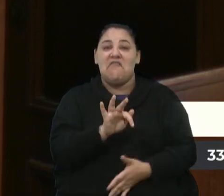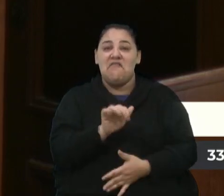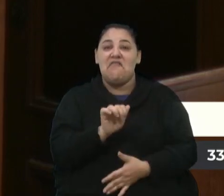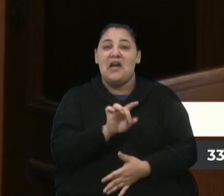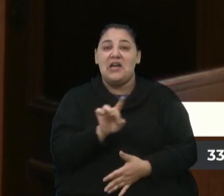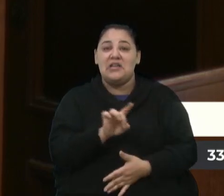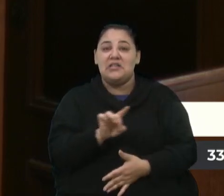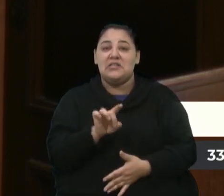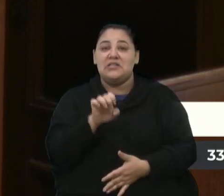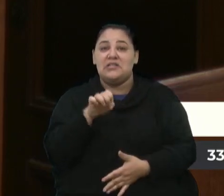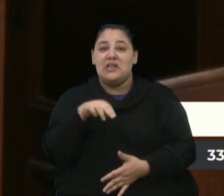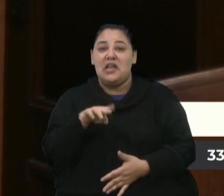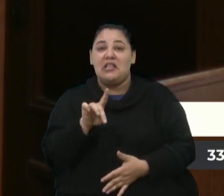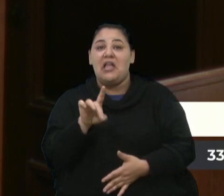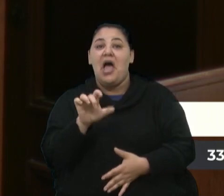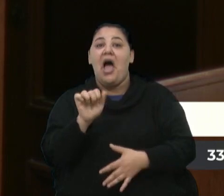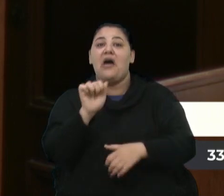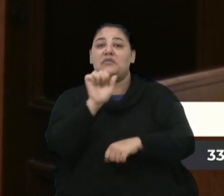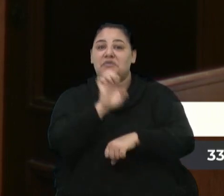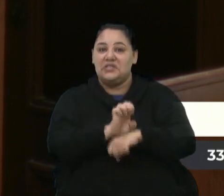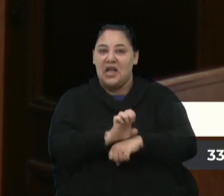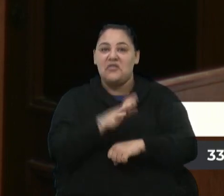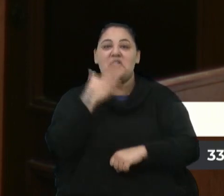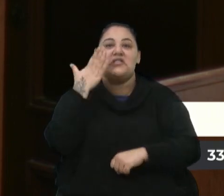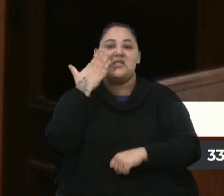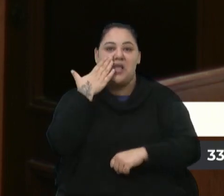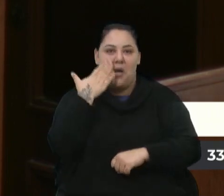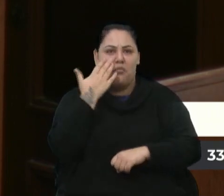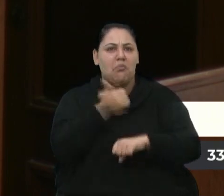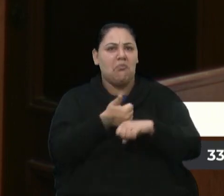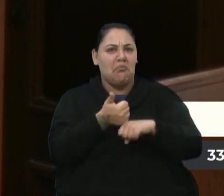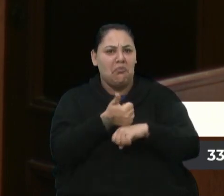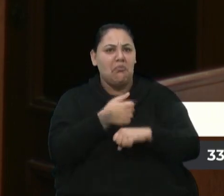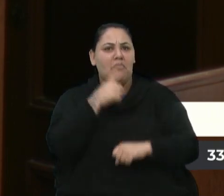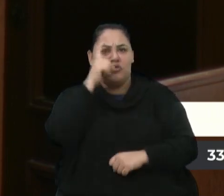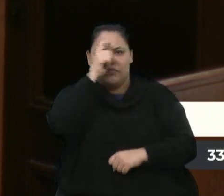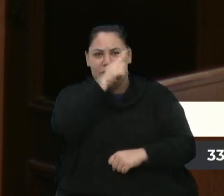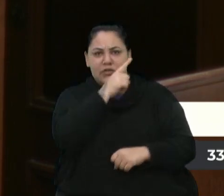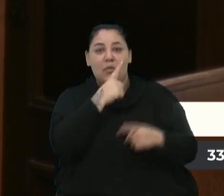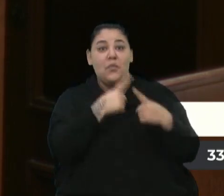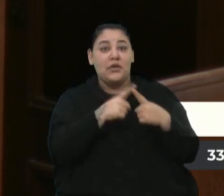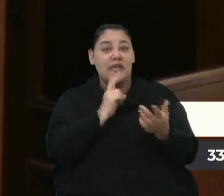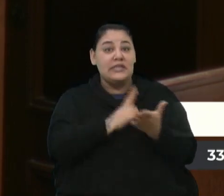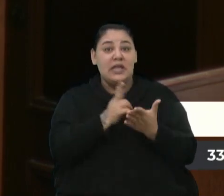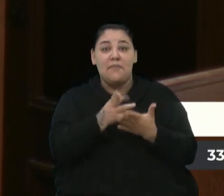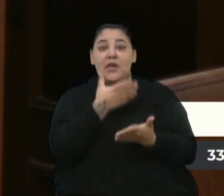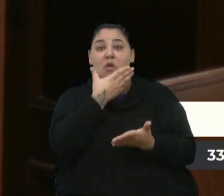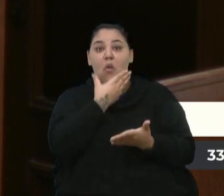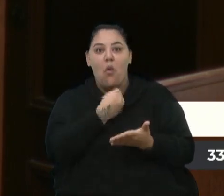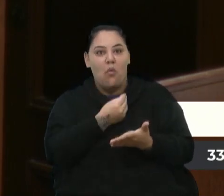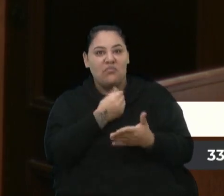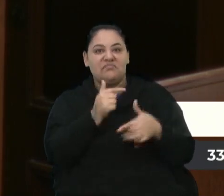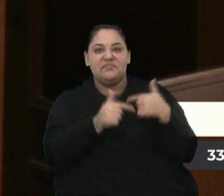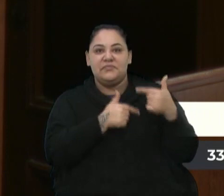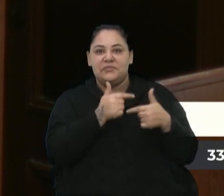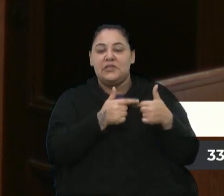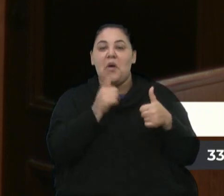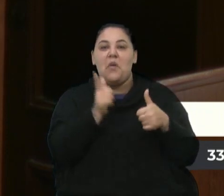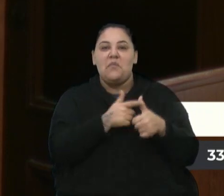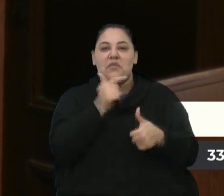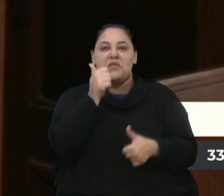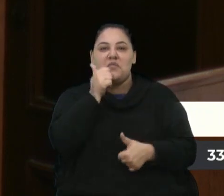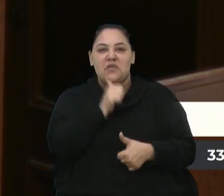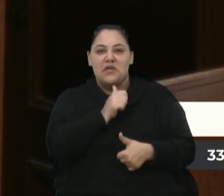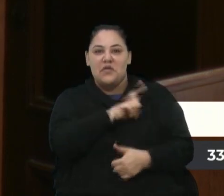gente sabe que é um cargo muito difícil, né? E, via de regra, homens sempre ocuparam essa posição. Então, é a primeira mulher no